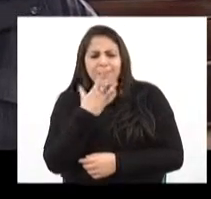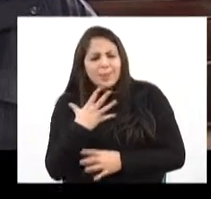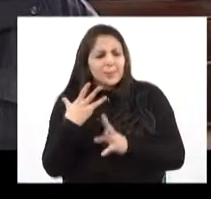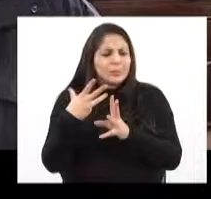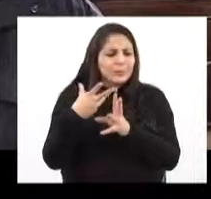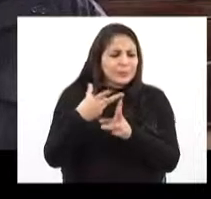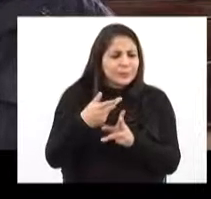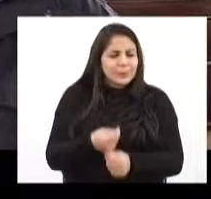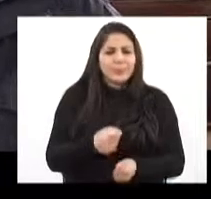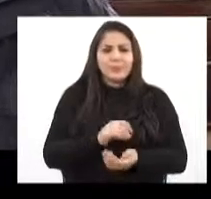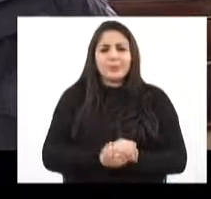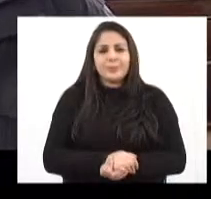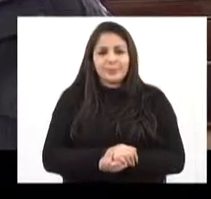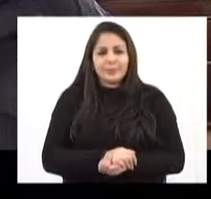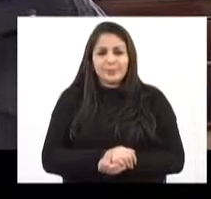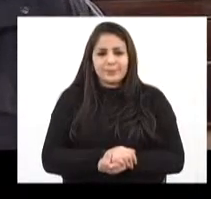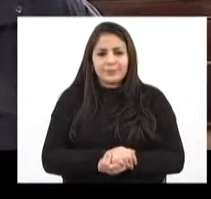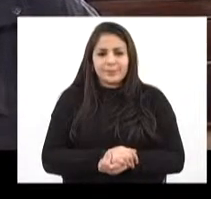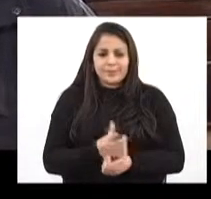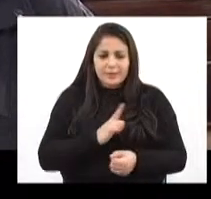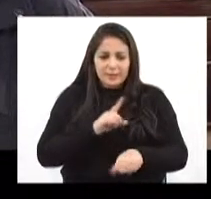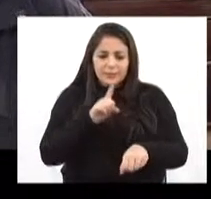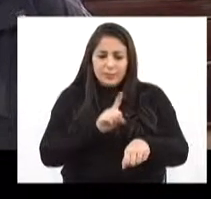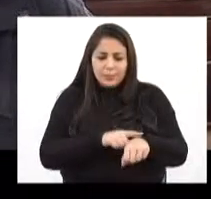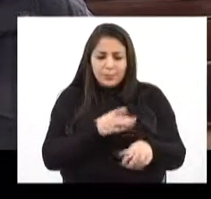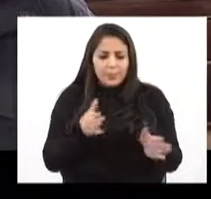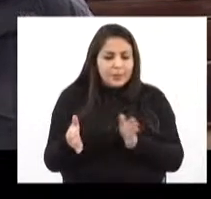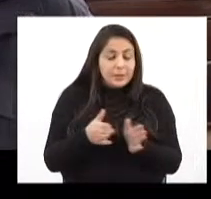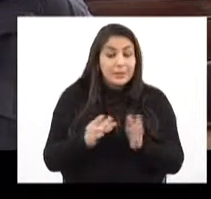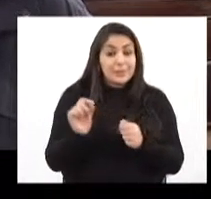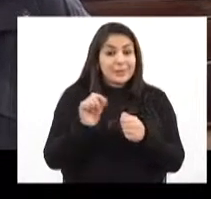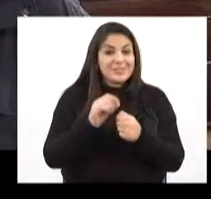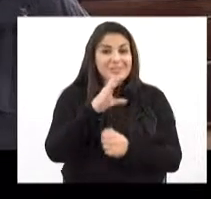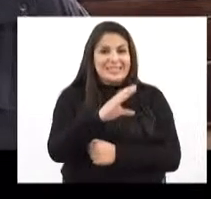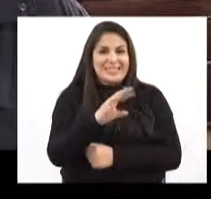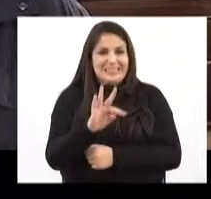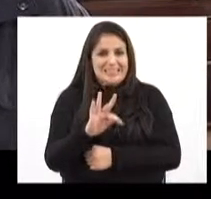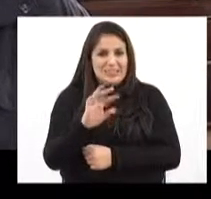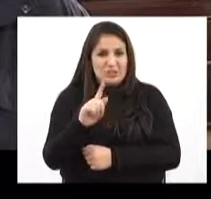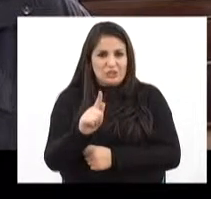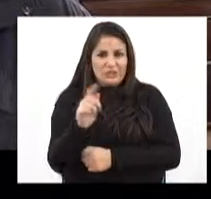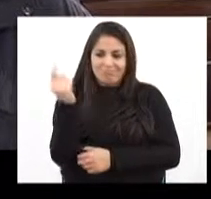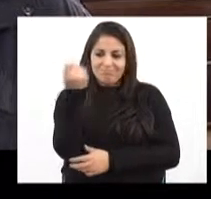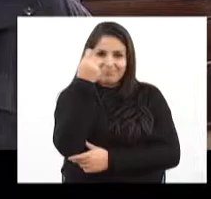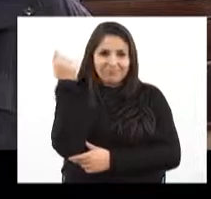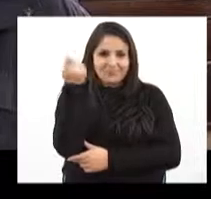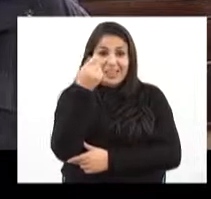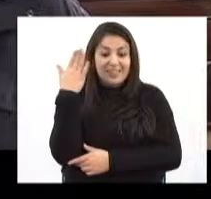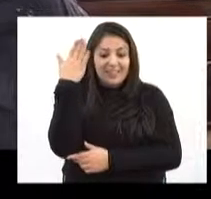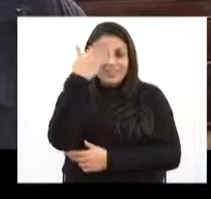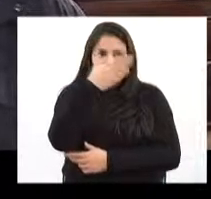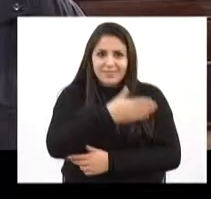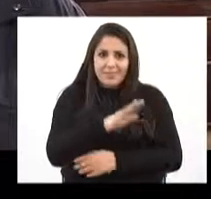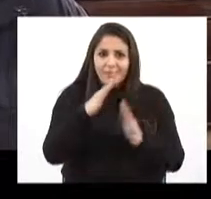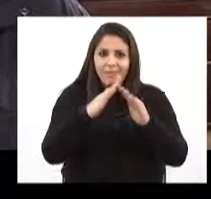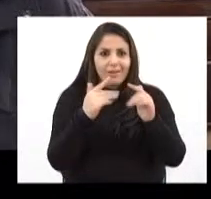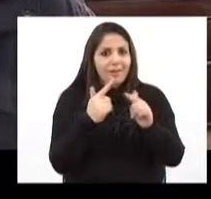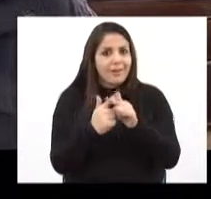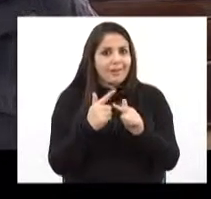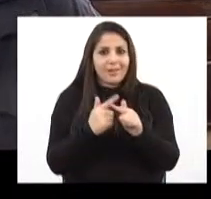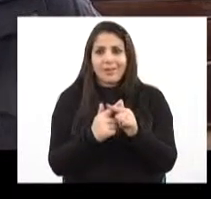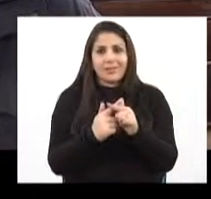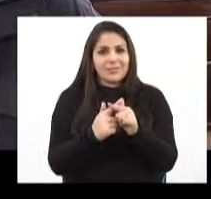Bah, depois teve uma época que ele fez o CTG, na frente da igreja era o